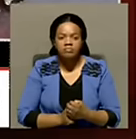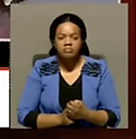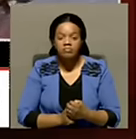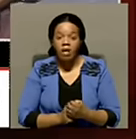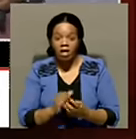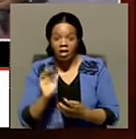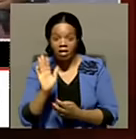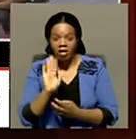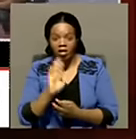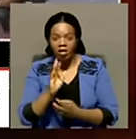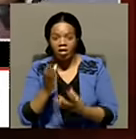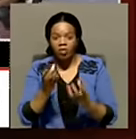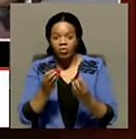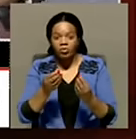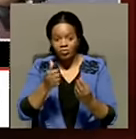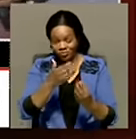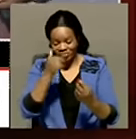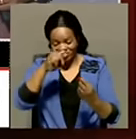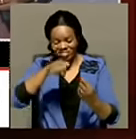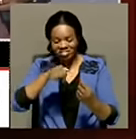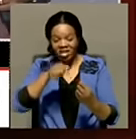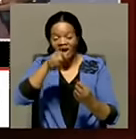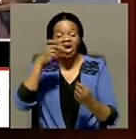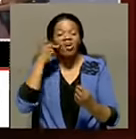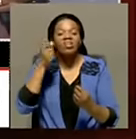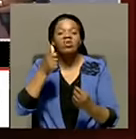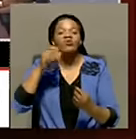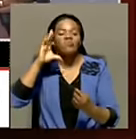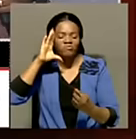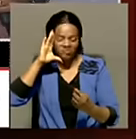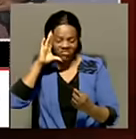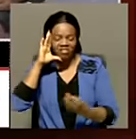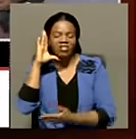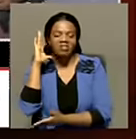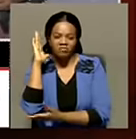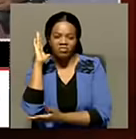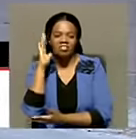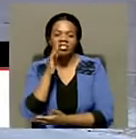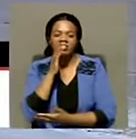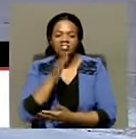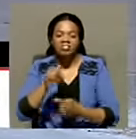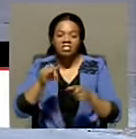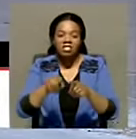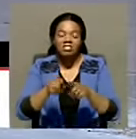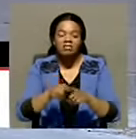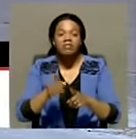Olá, Regina, muito bom dia aqui, boa tarde para vocês, bom dia também para